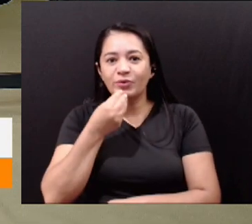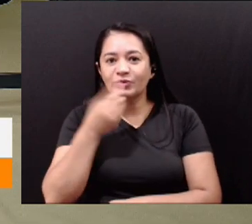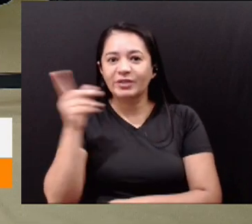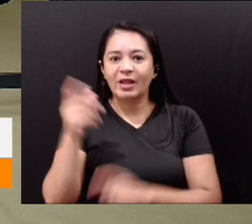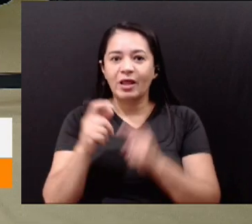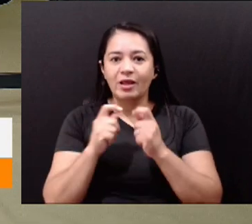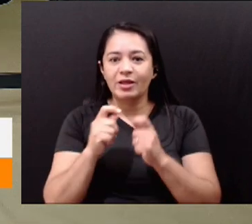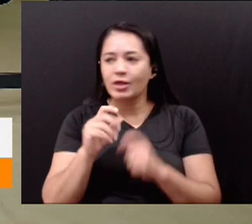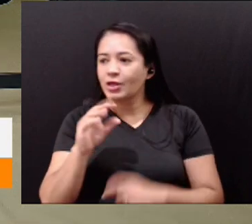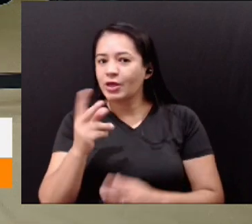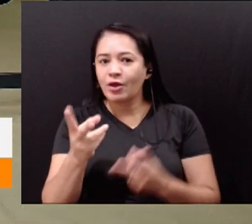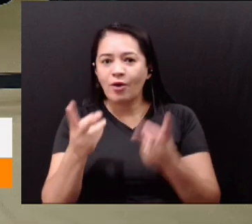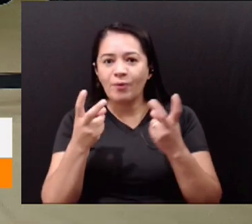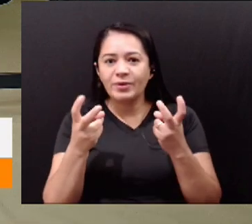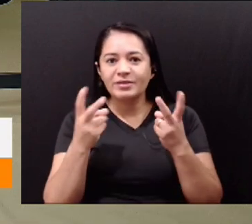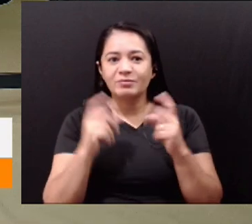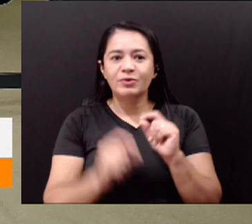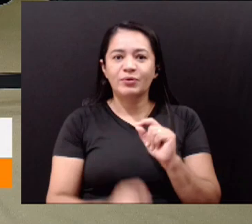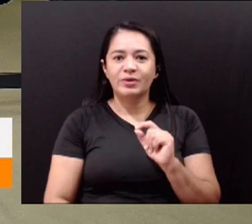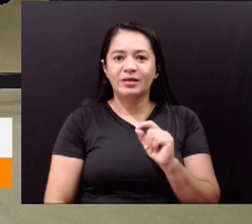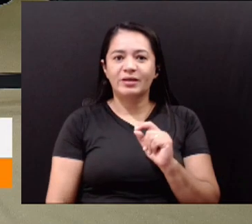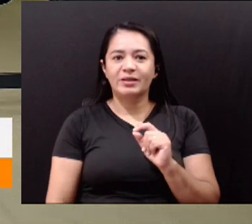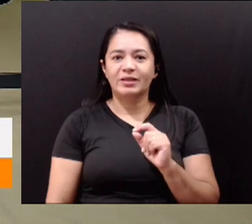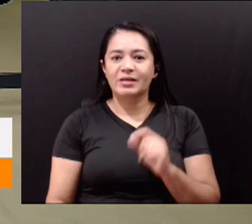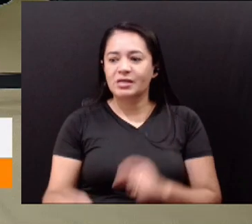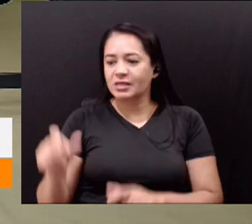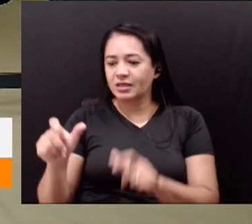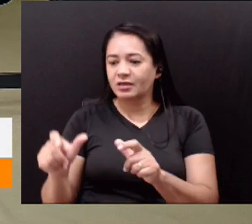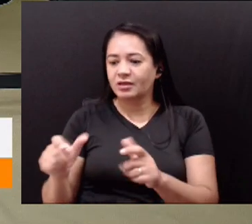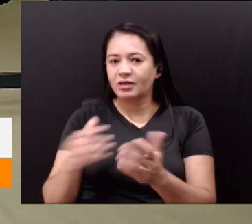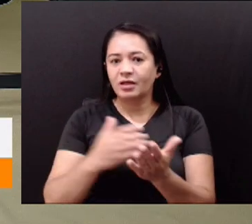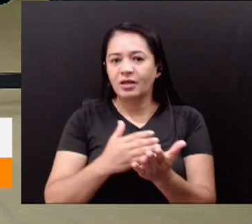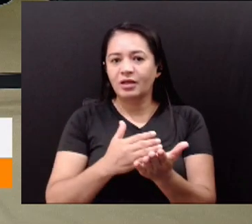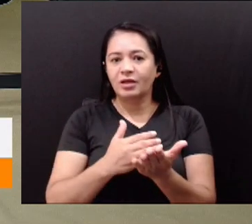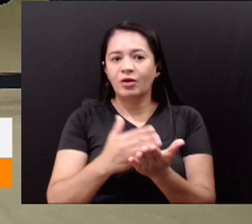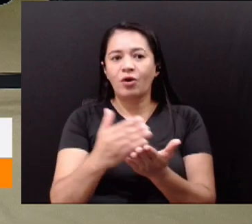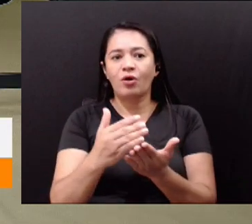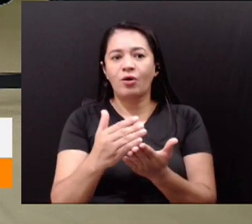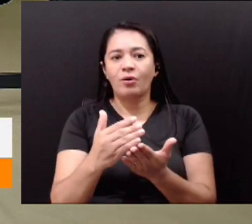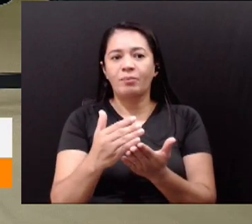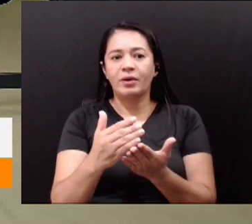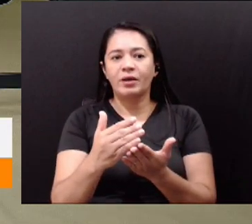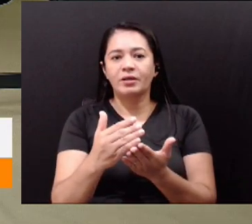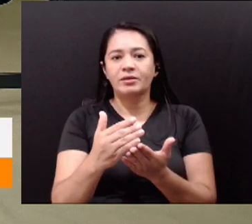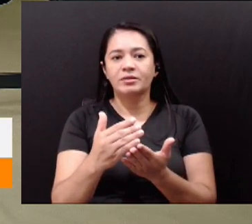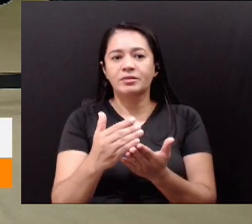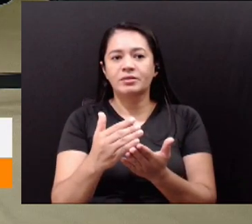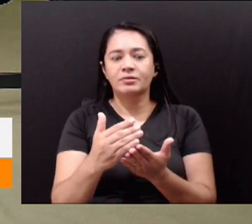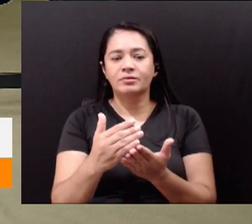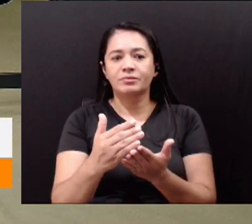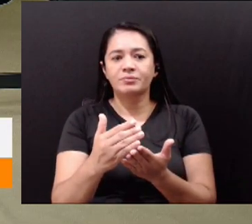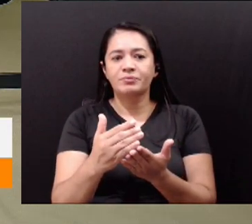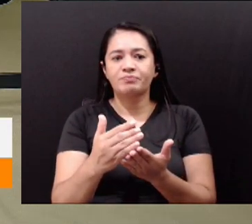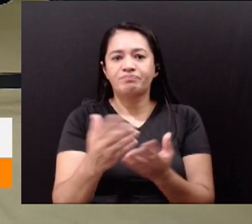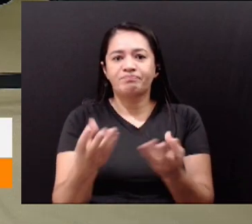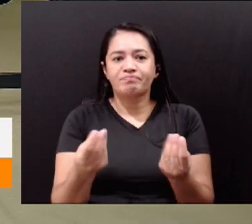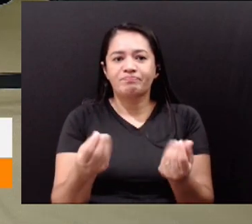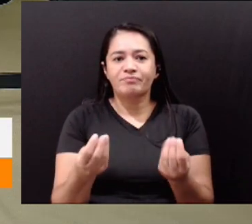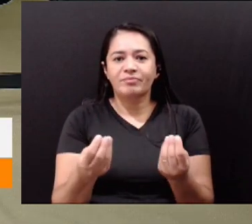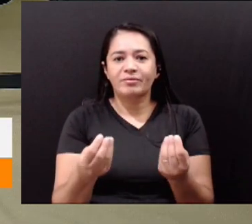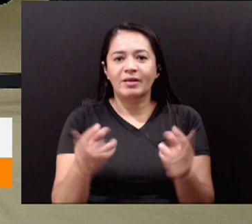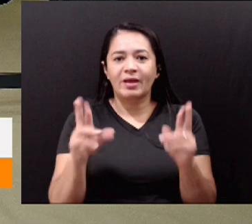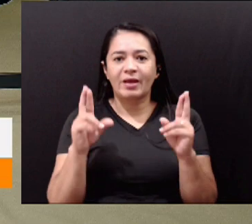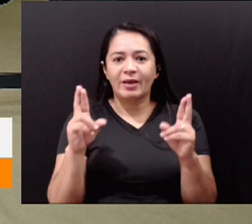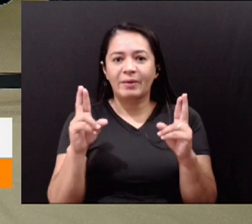que, assim, quando eles entram no local, quando eles pegam a chave e vão morar ali, a expectativa de vida,